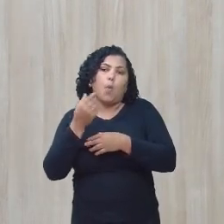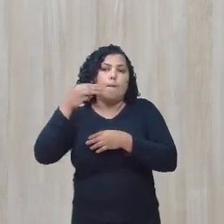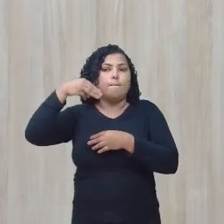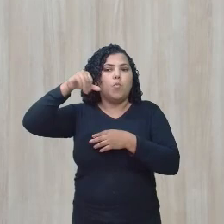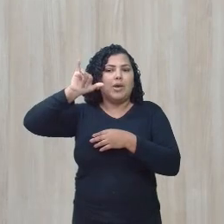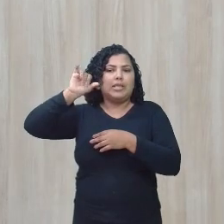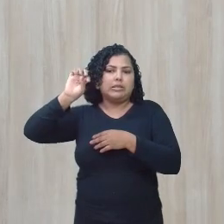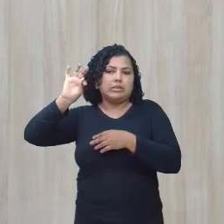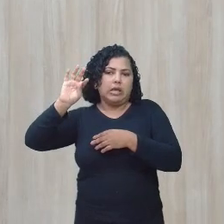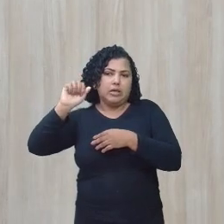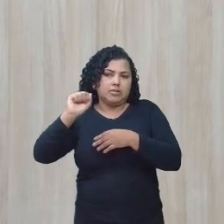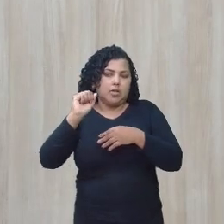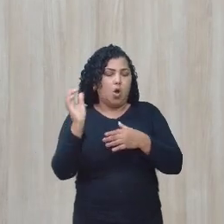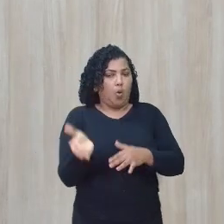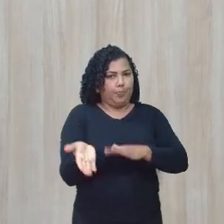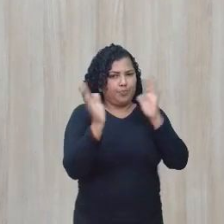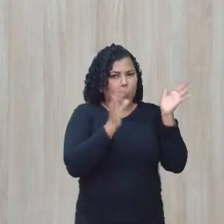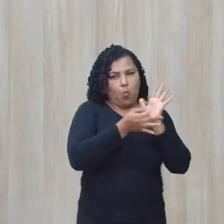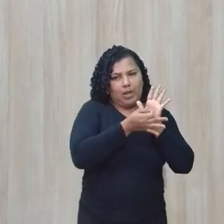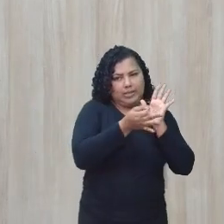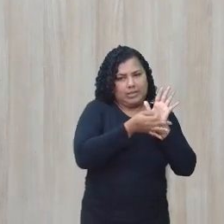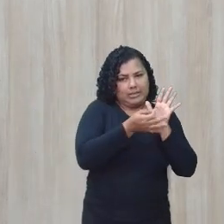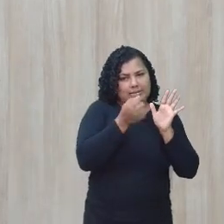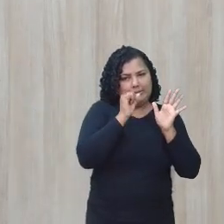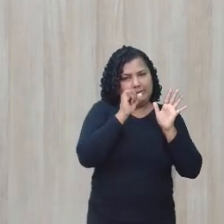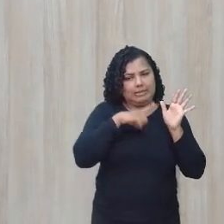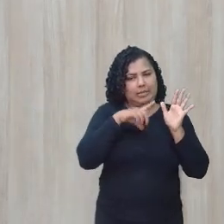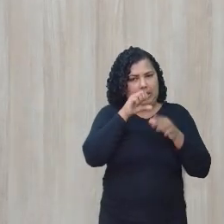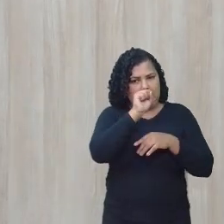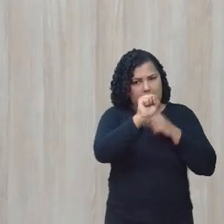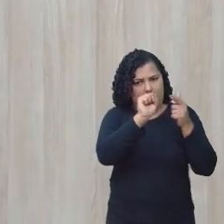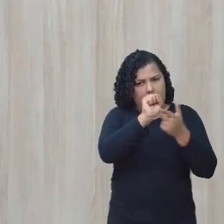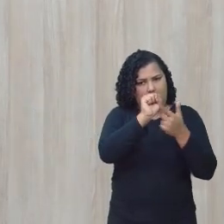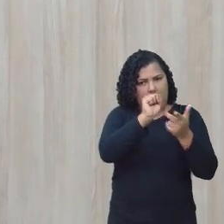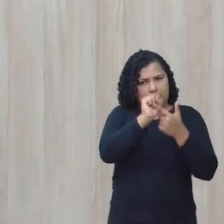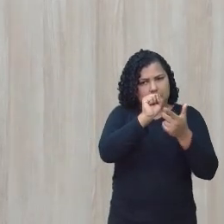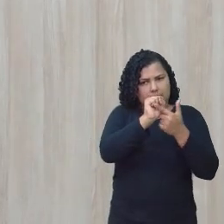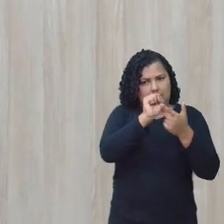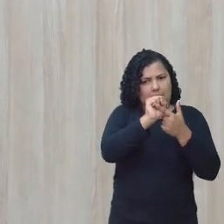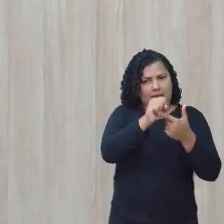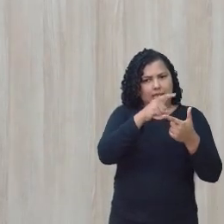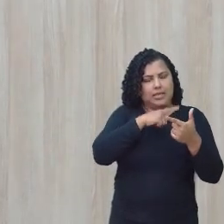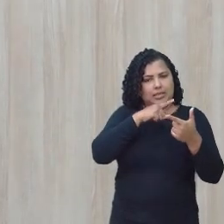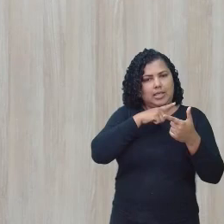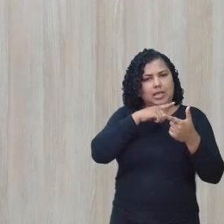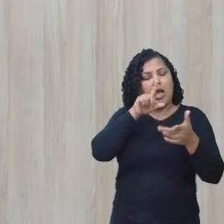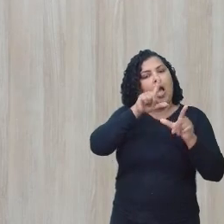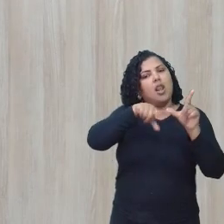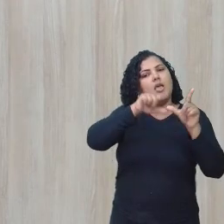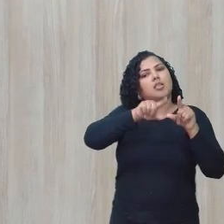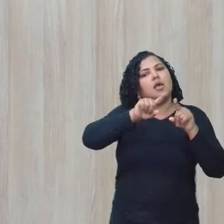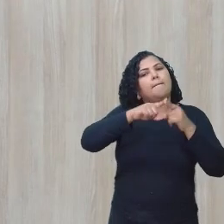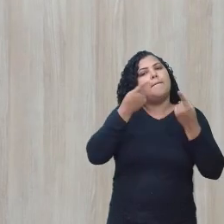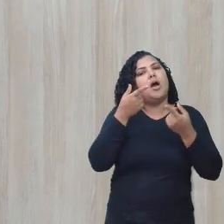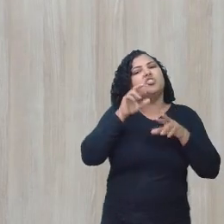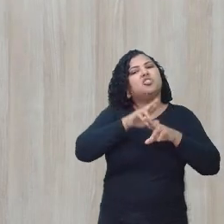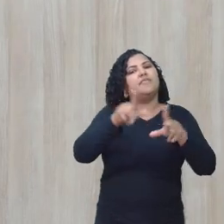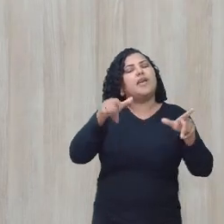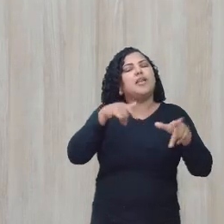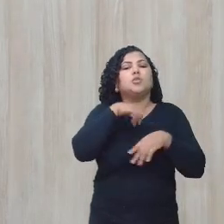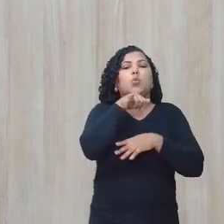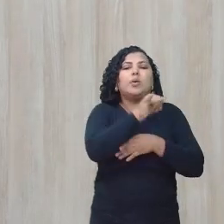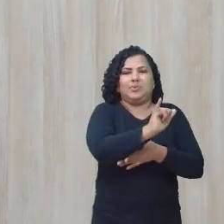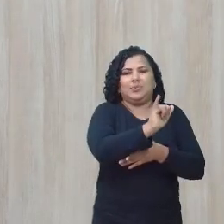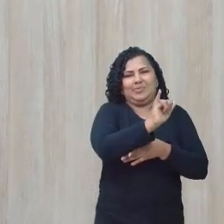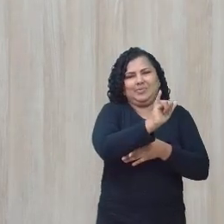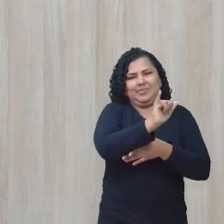ó. O que tem S é o que vai ter a letra mais diferente do nosso alfabeto aqui. Qual é a letra mais diferente? É o